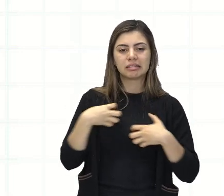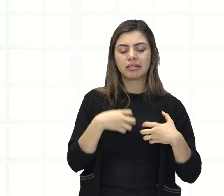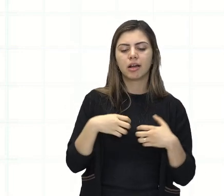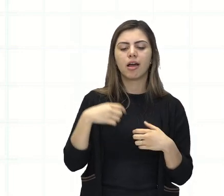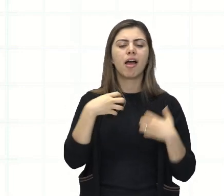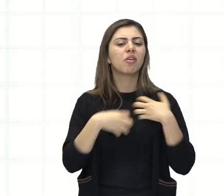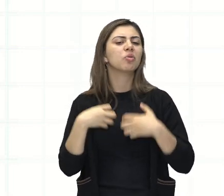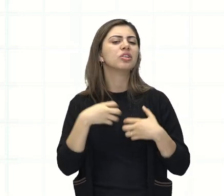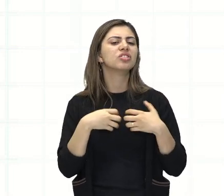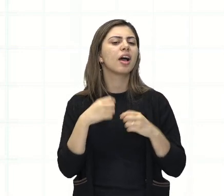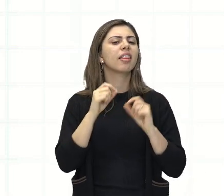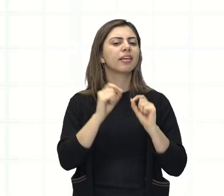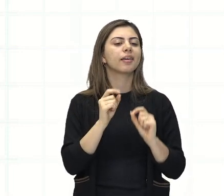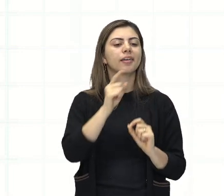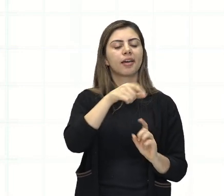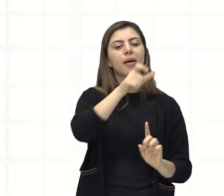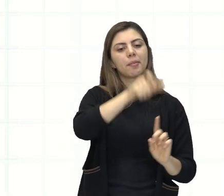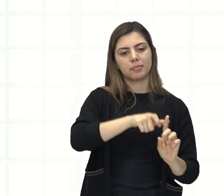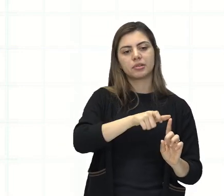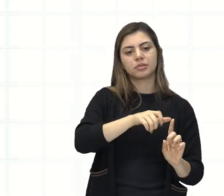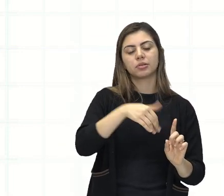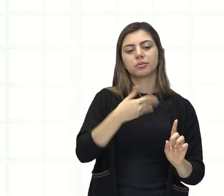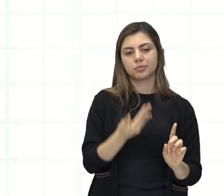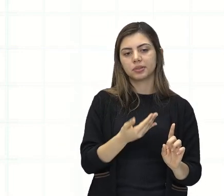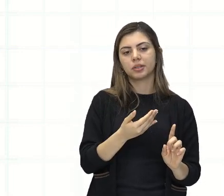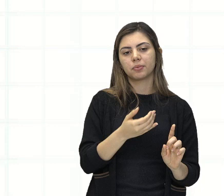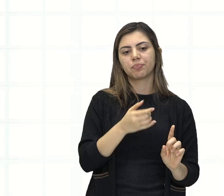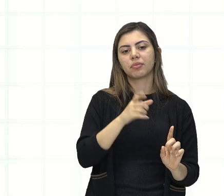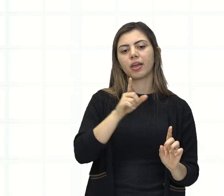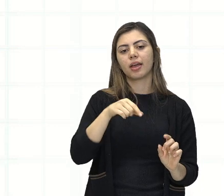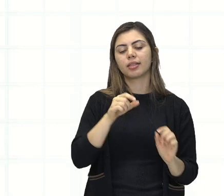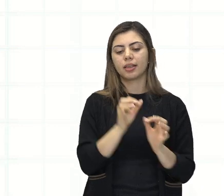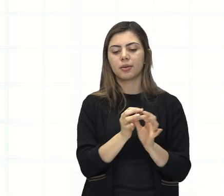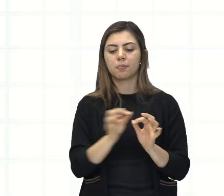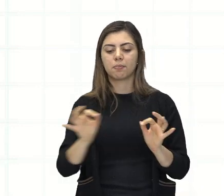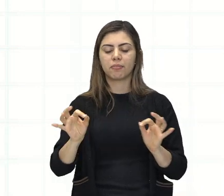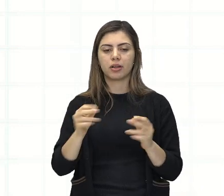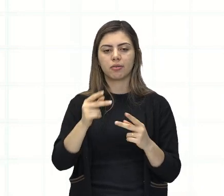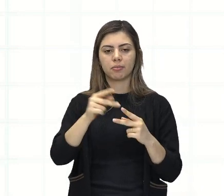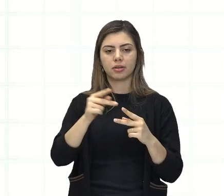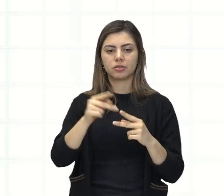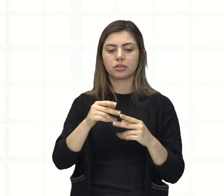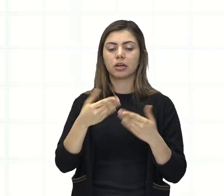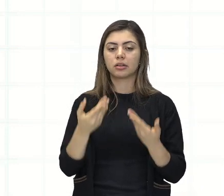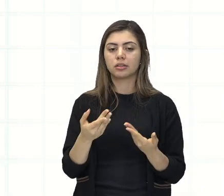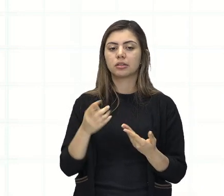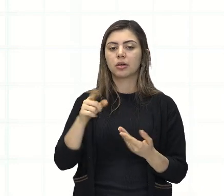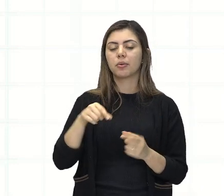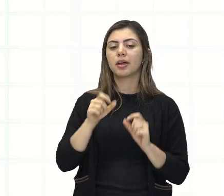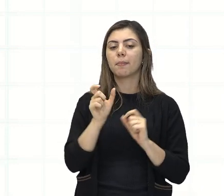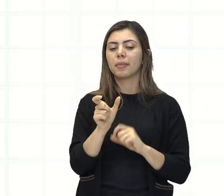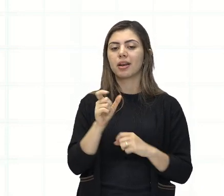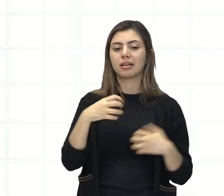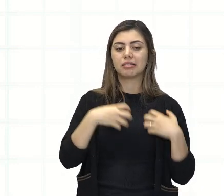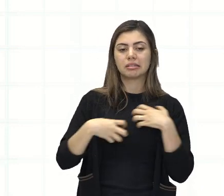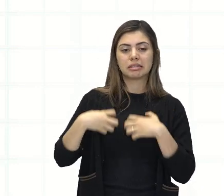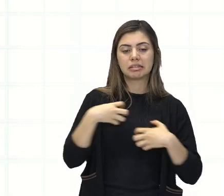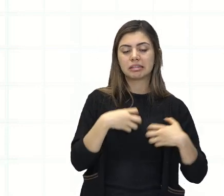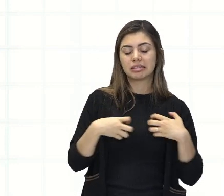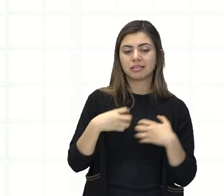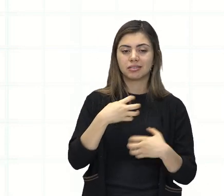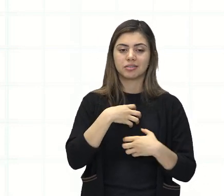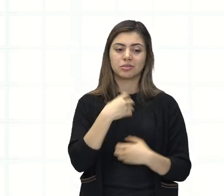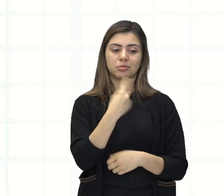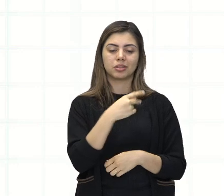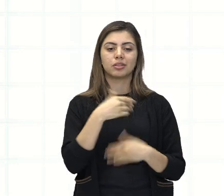é o verbo. Então, Amanda é o sujeito, o que sobrou o nosso predicado, e insegura é o estado que ela se encontra, então